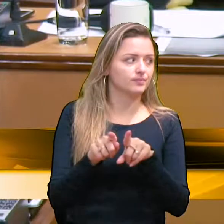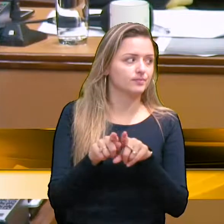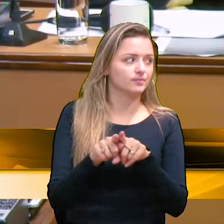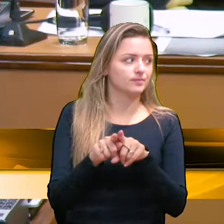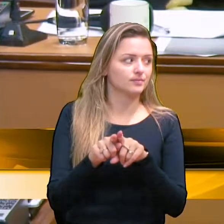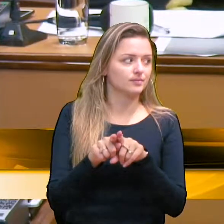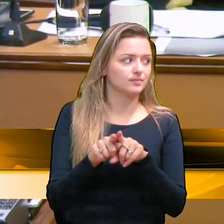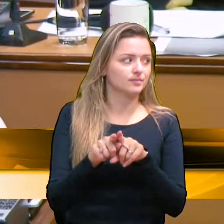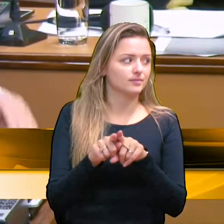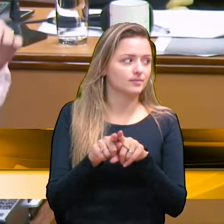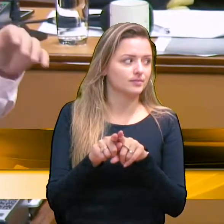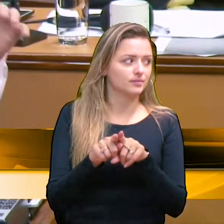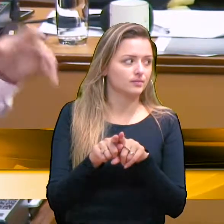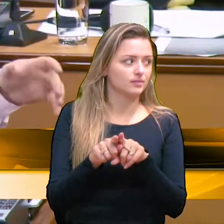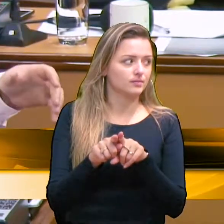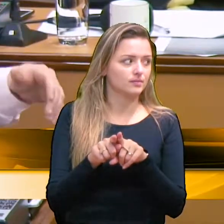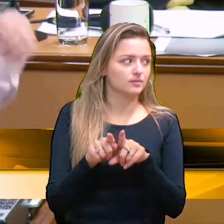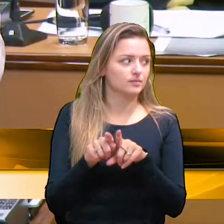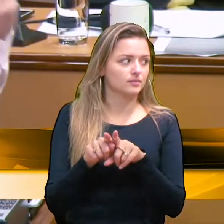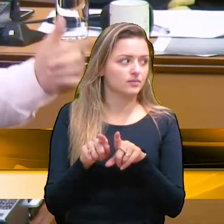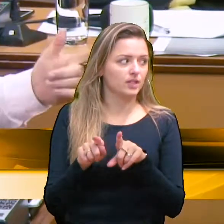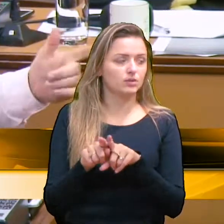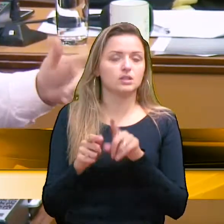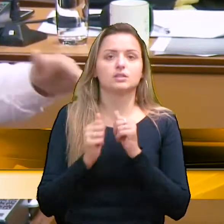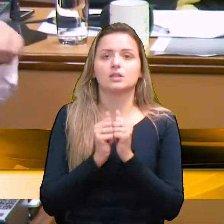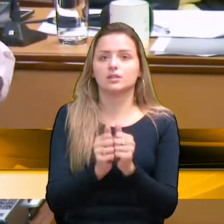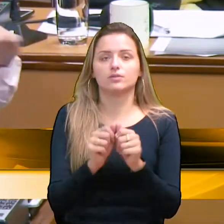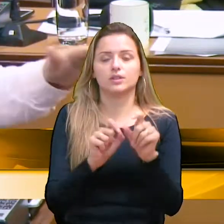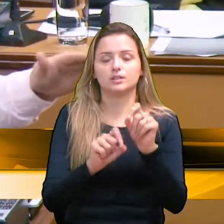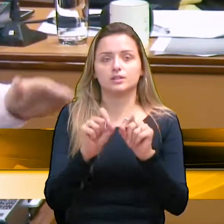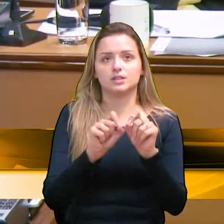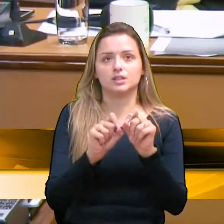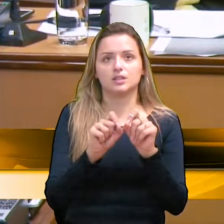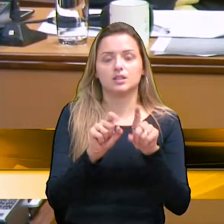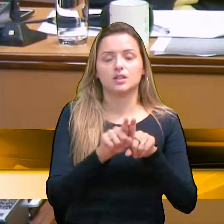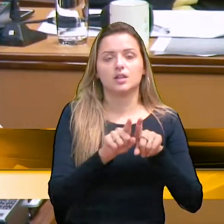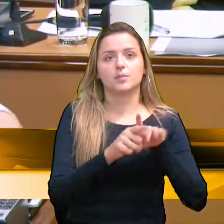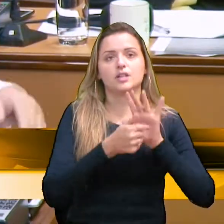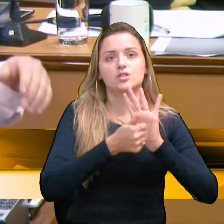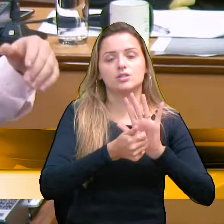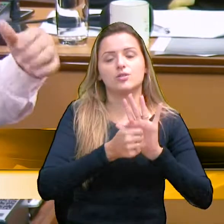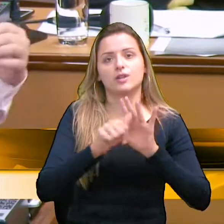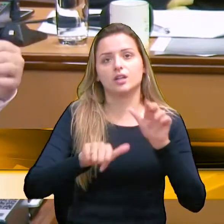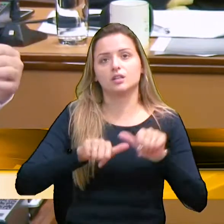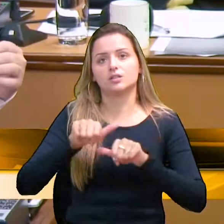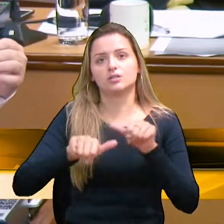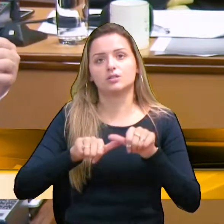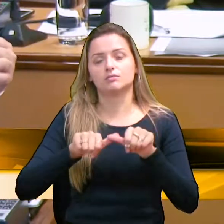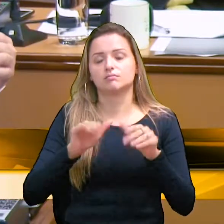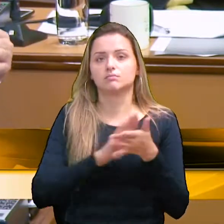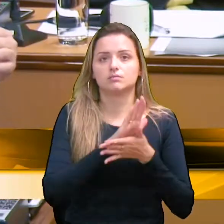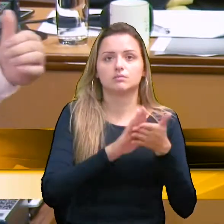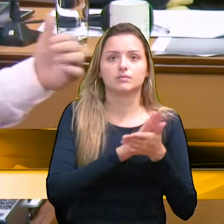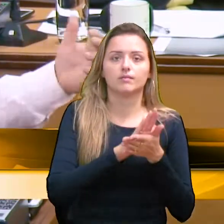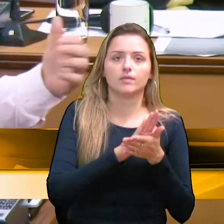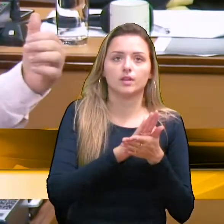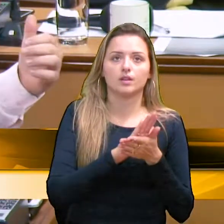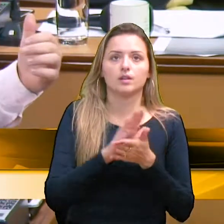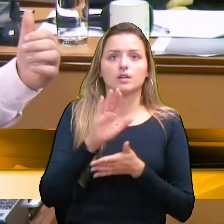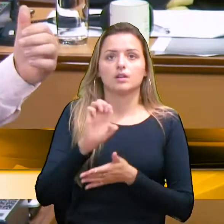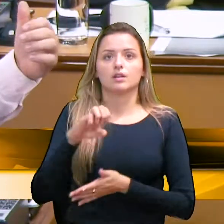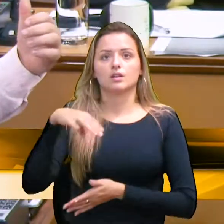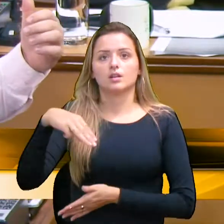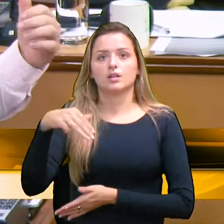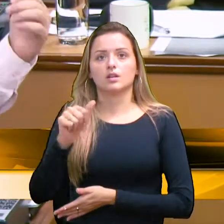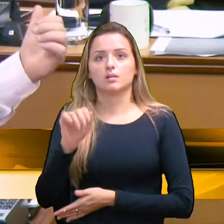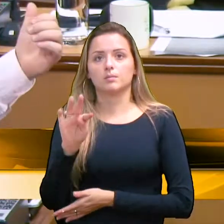esse esclarecimento que para os produtores e agricultores nada muda até então. E, inclusive, a Emater vai estar fazendo esse trabalho